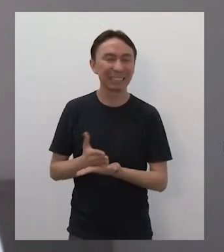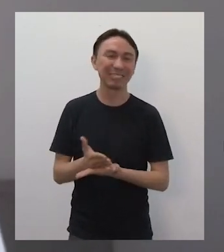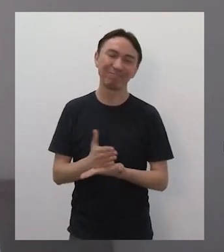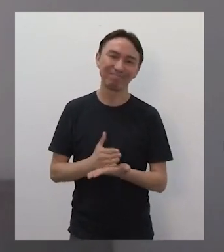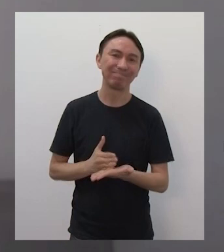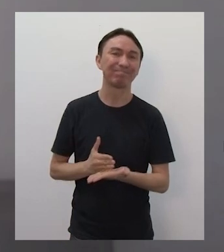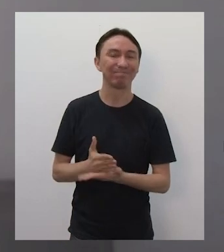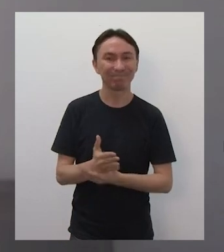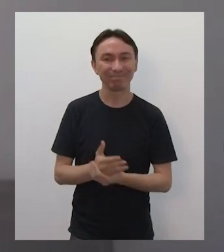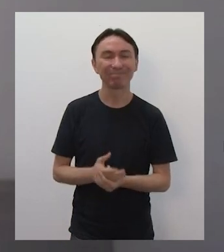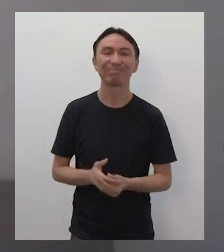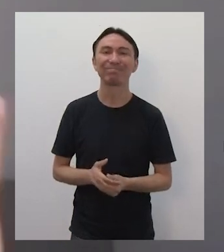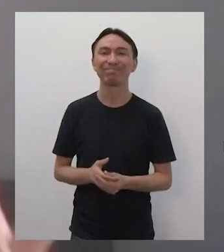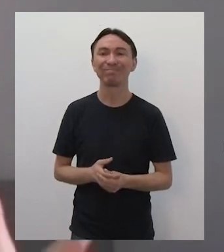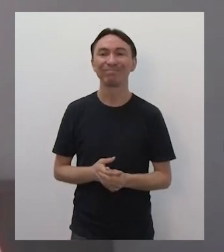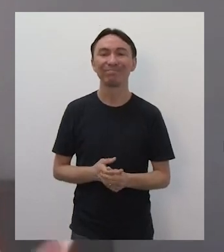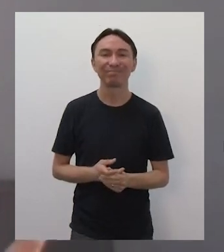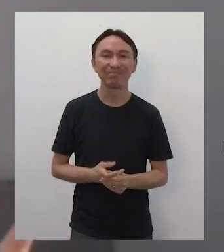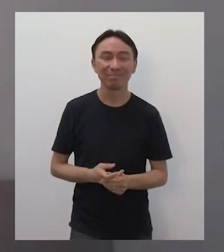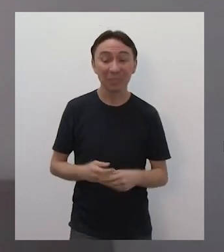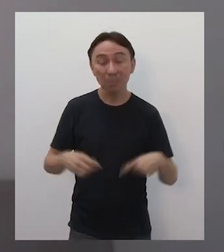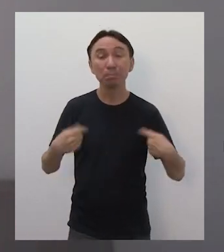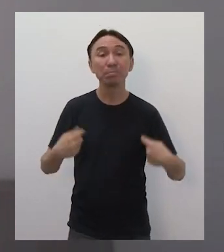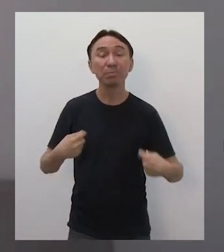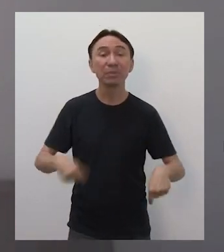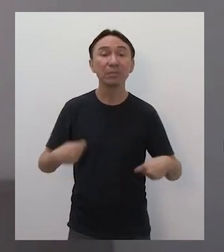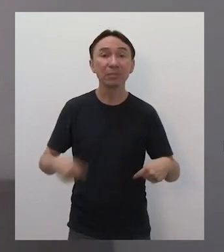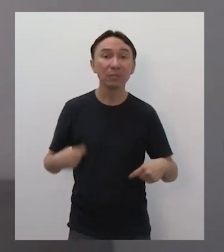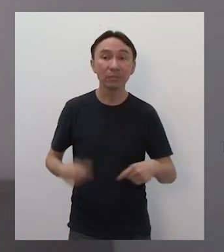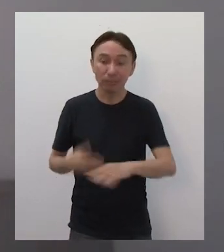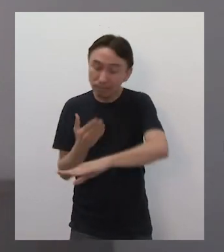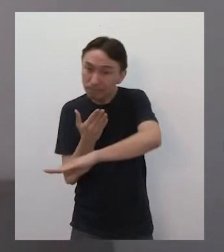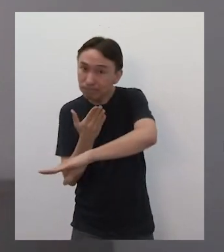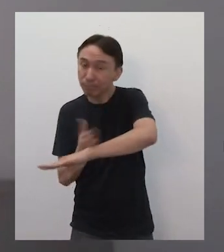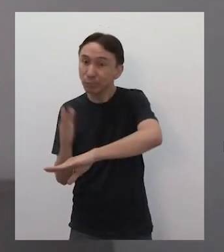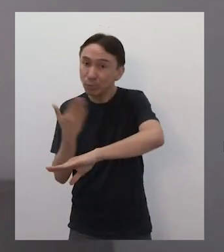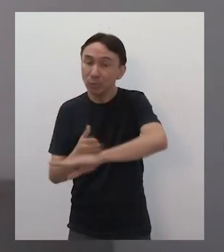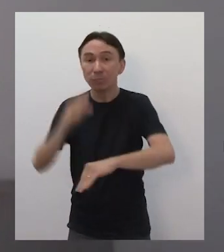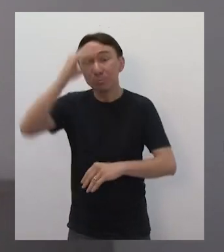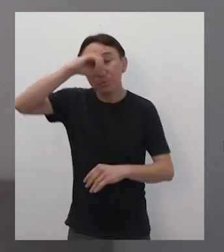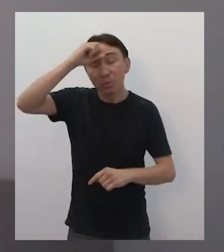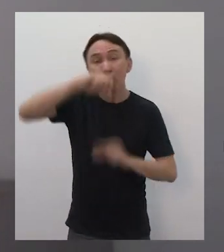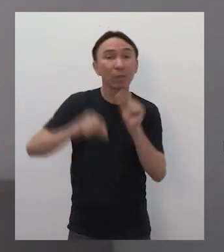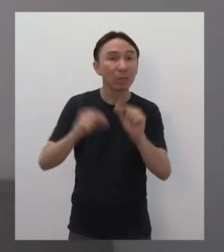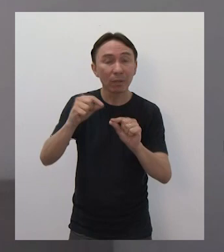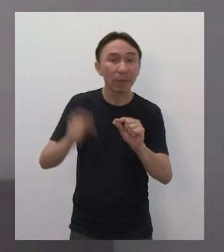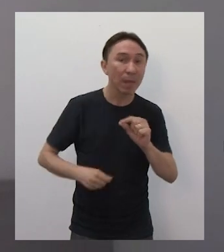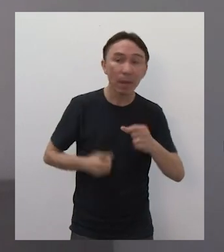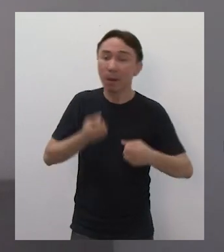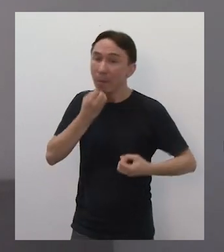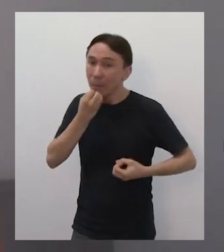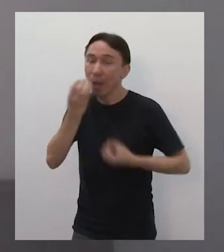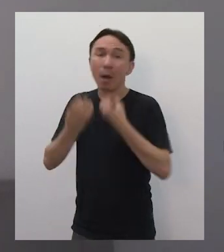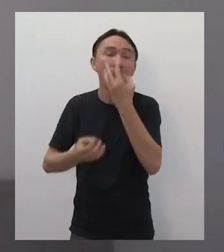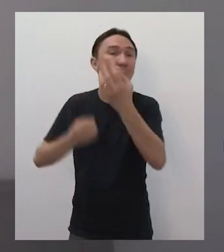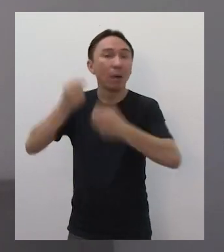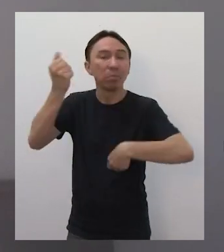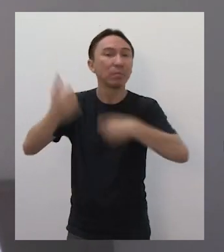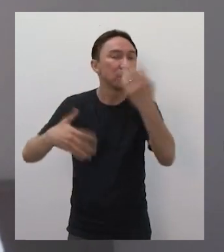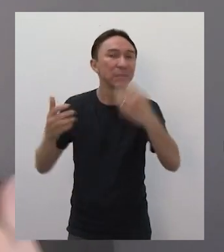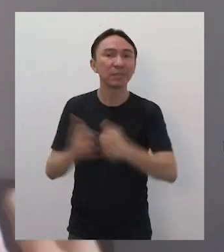vamos aprender a se expressar, né? A mostrar a nossa verdade, usar